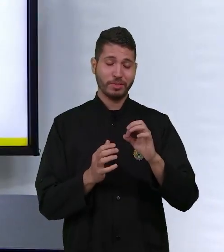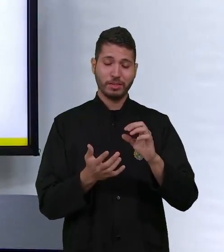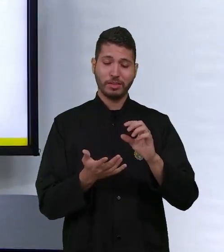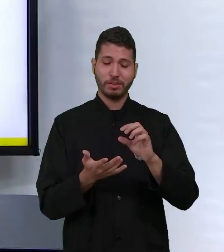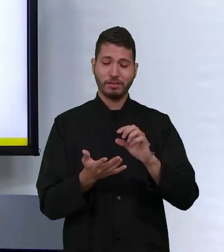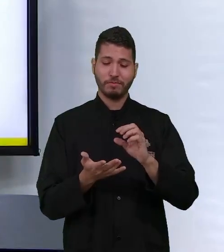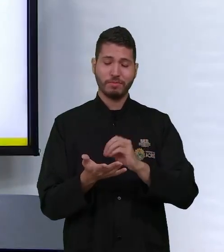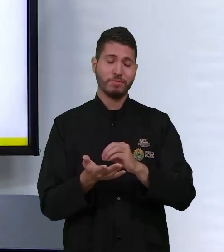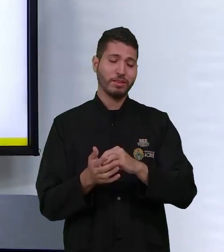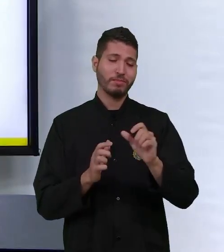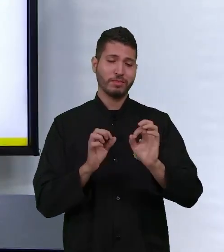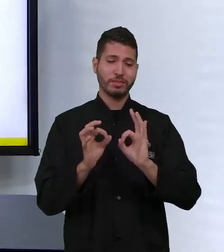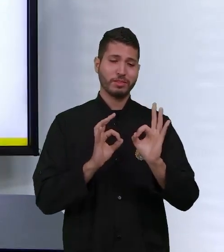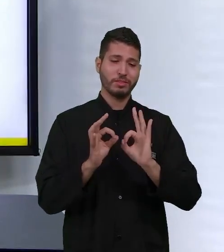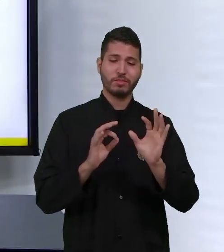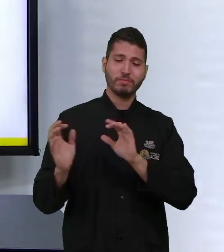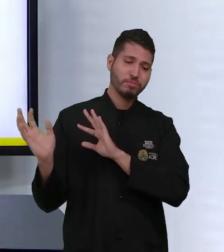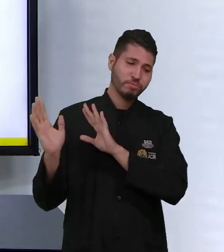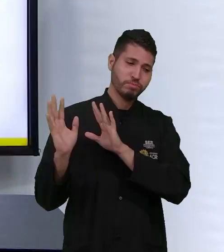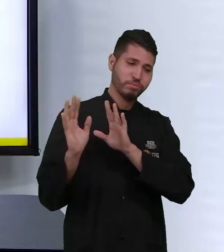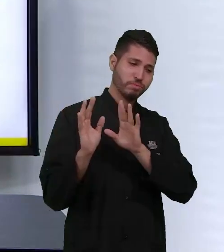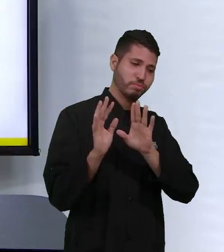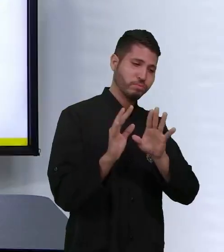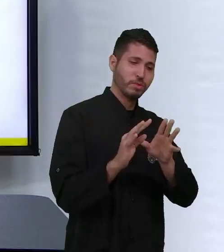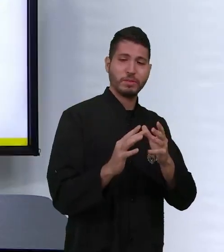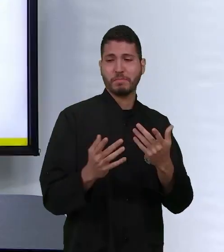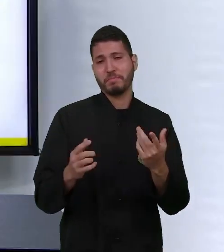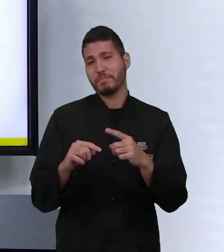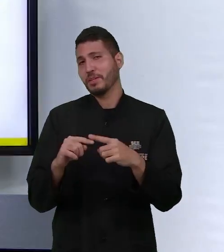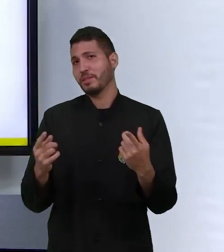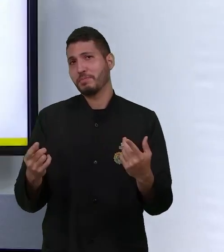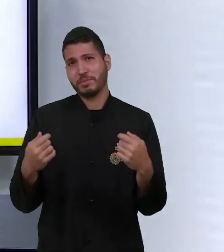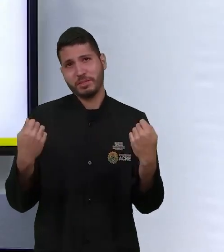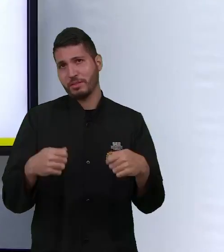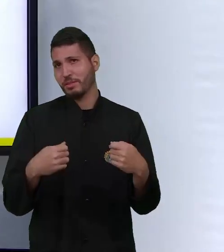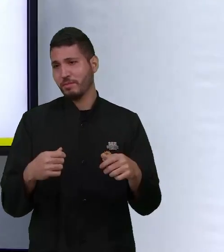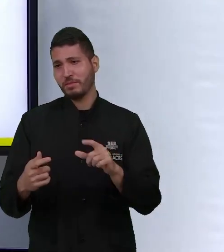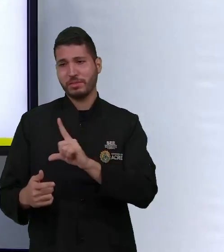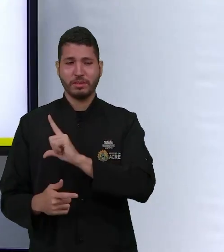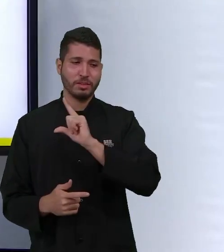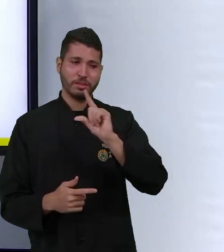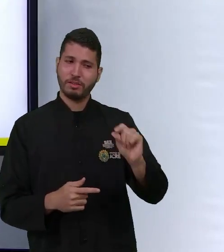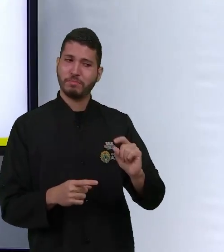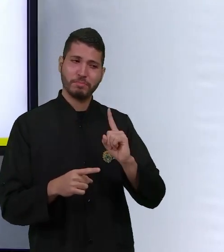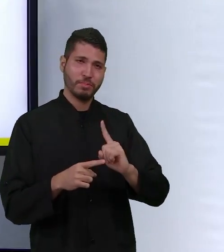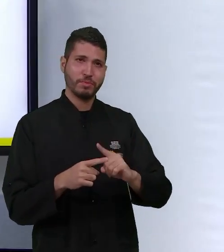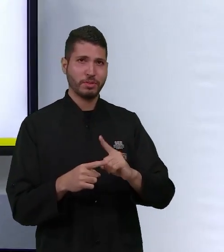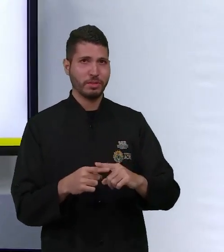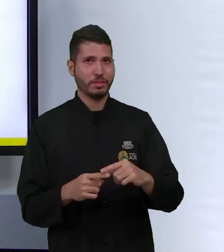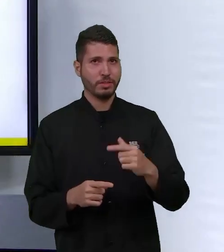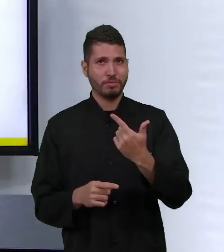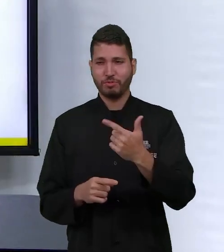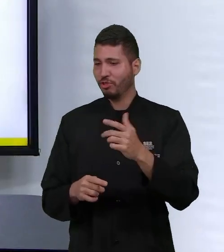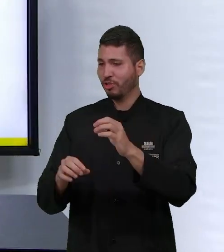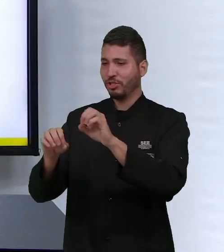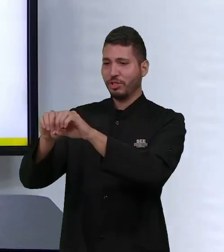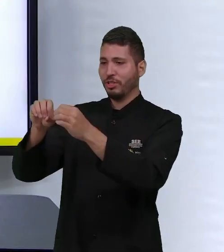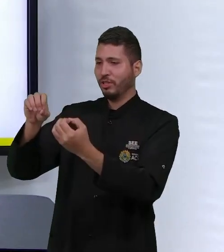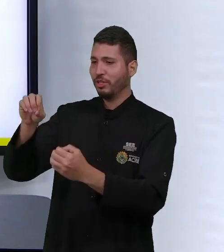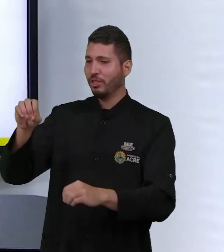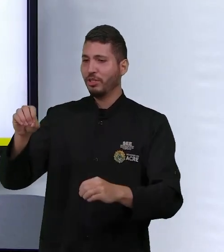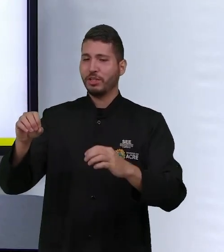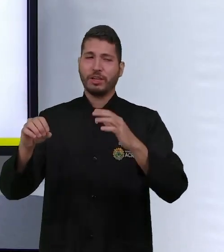uma casa cercada, com tudo direitinho, água encanada, rede de esgoto, energia elétrica. As cidades cresceram de